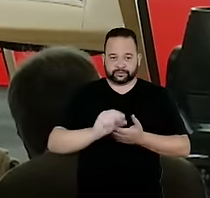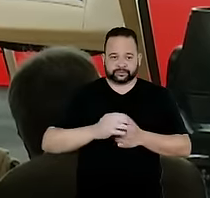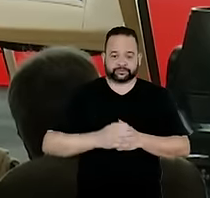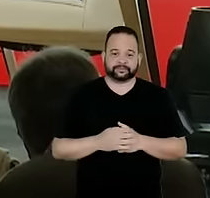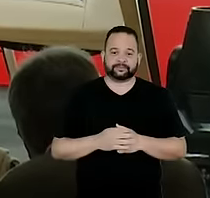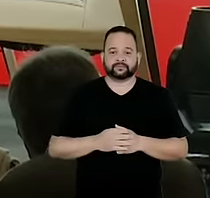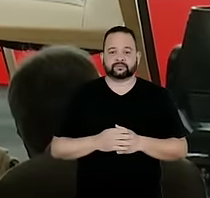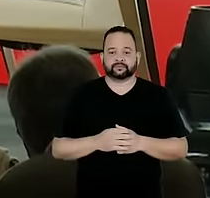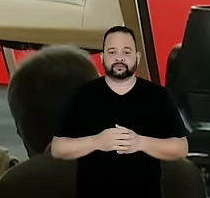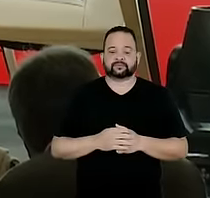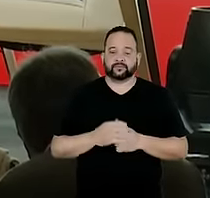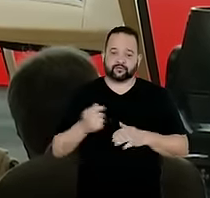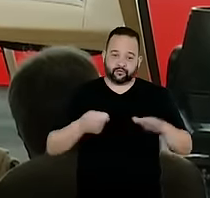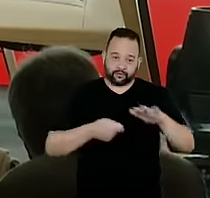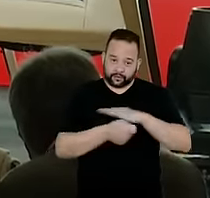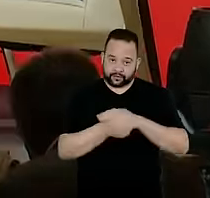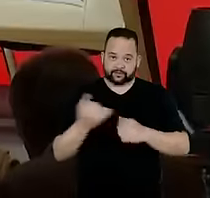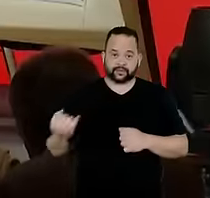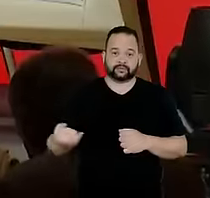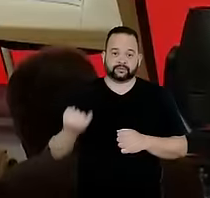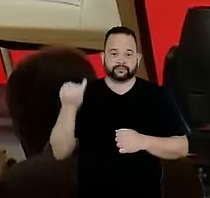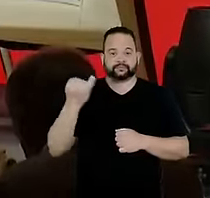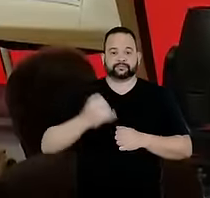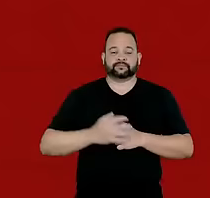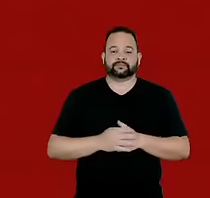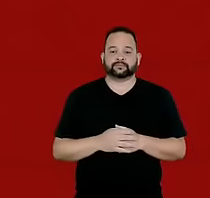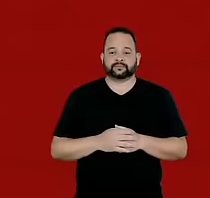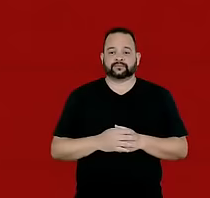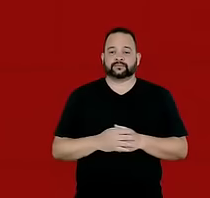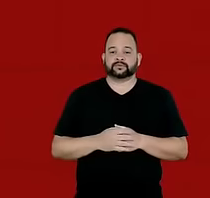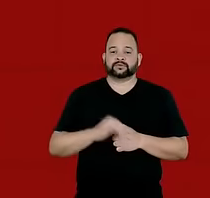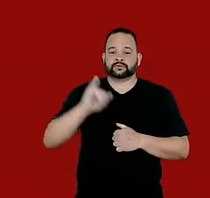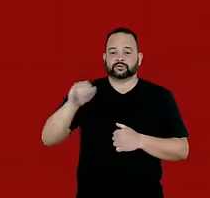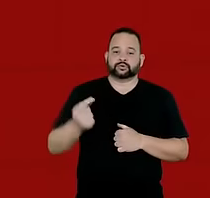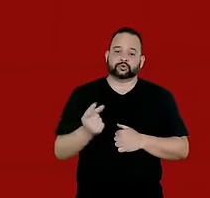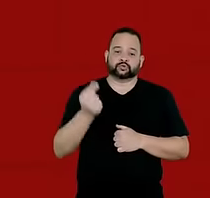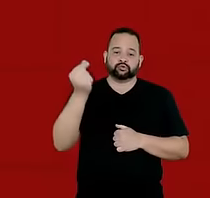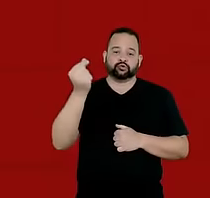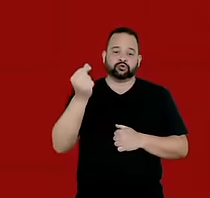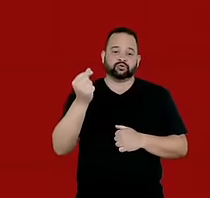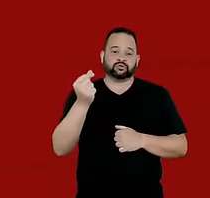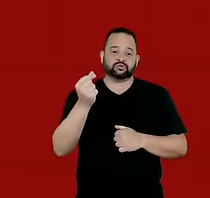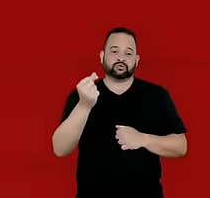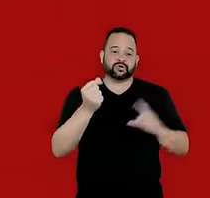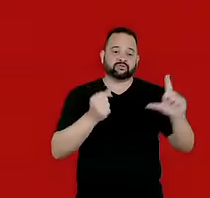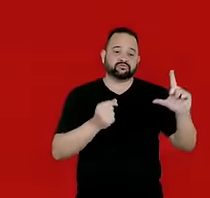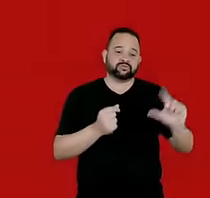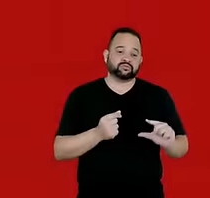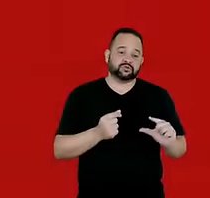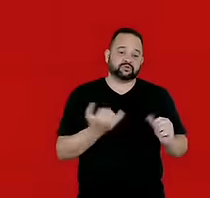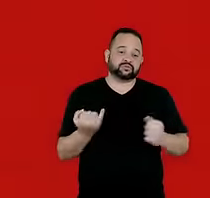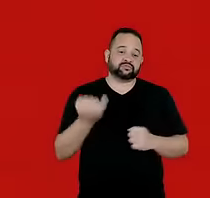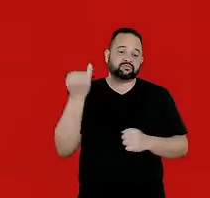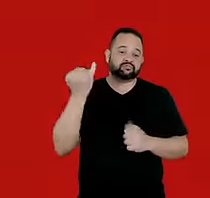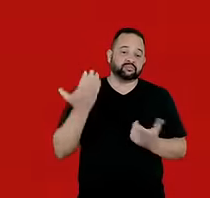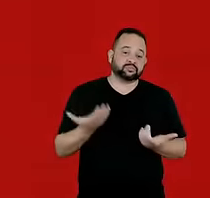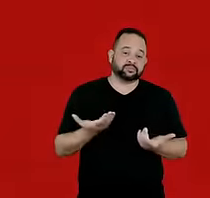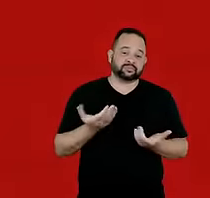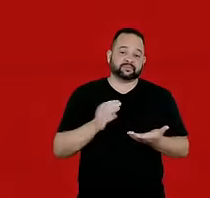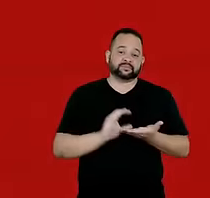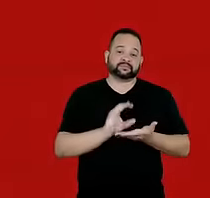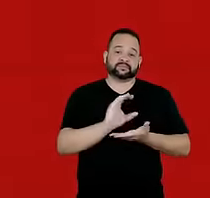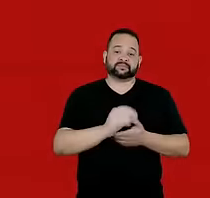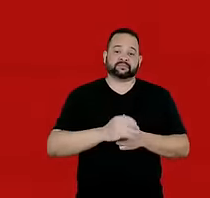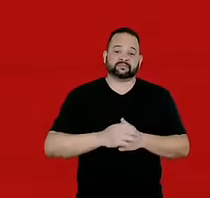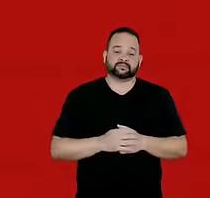relevante qu a queda na taxa de juros acaba perdendo importância crédito crédito crédito é